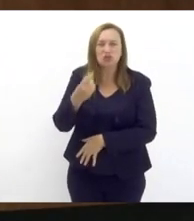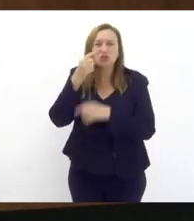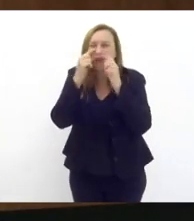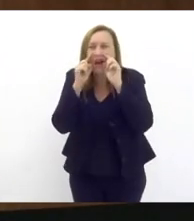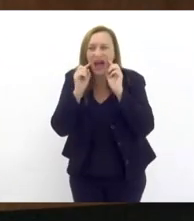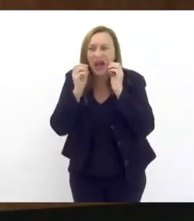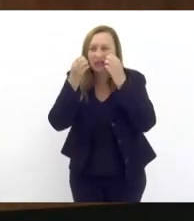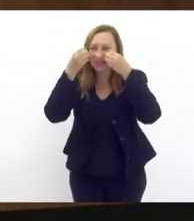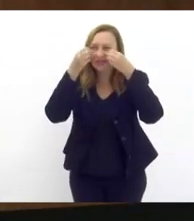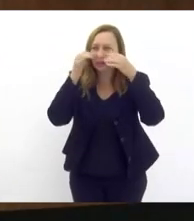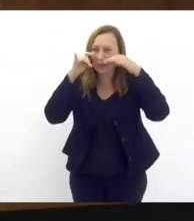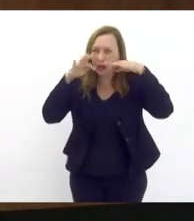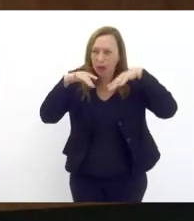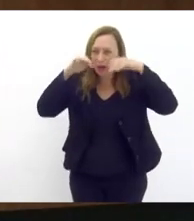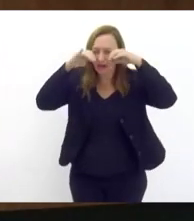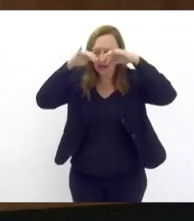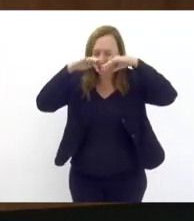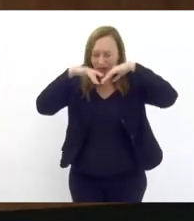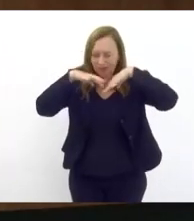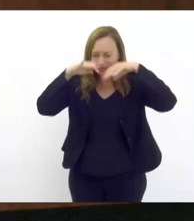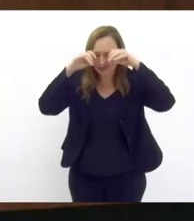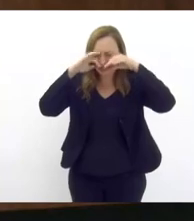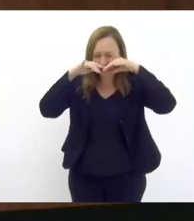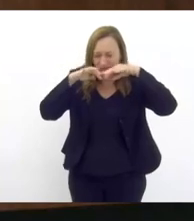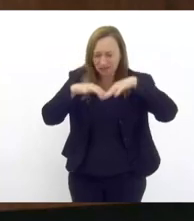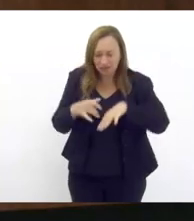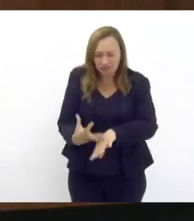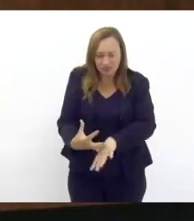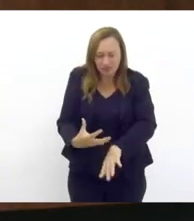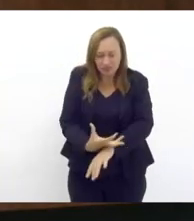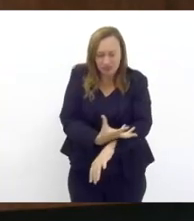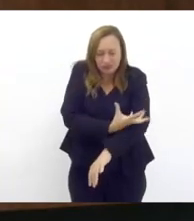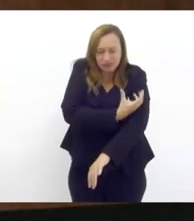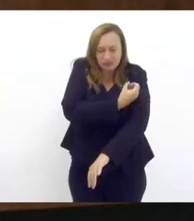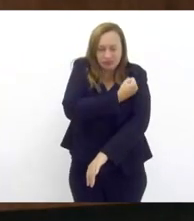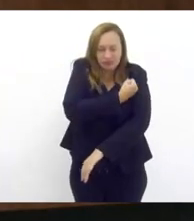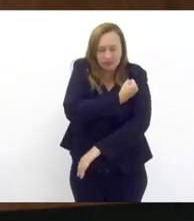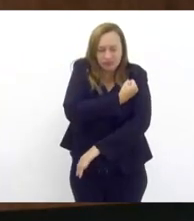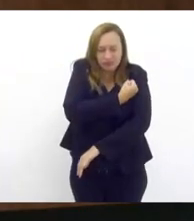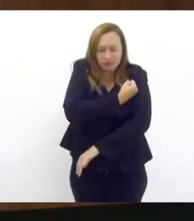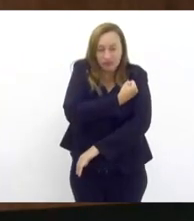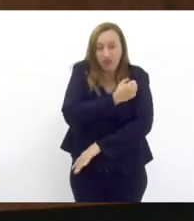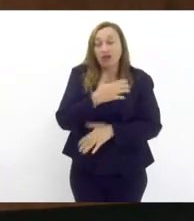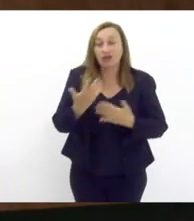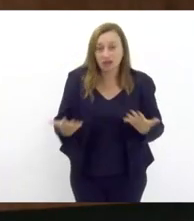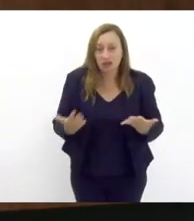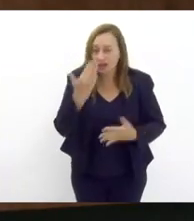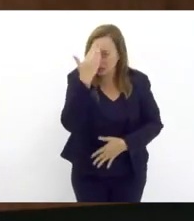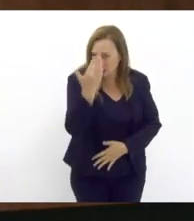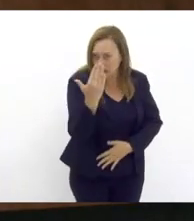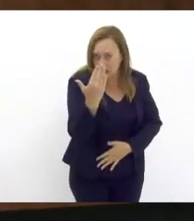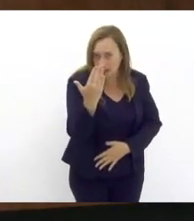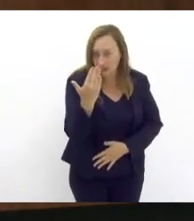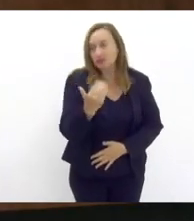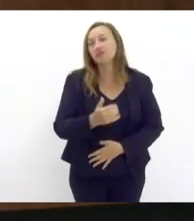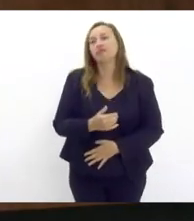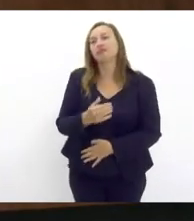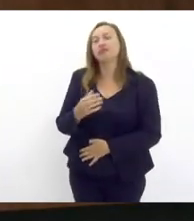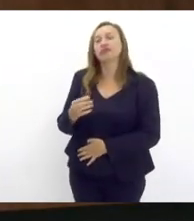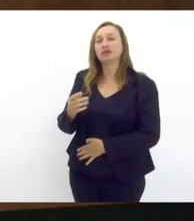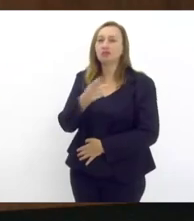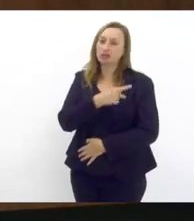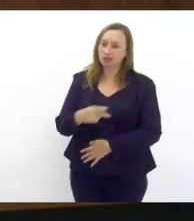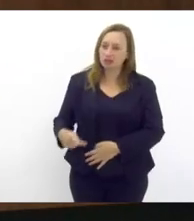de trazer realmente a lágrima aos nossos olhos. E o nosso coração ficar partido. Então, agradeço ao nobre